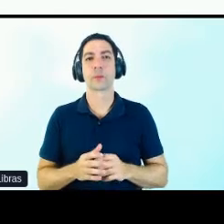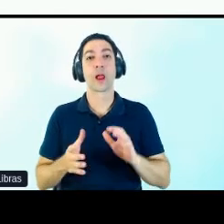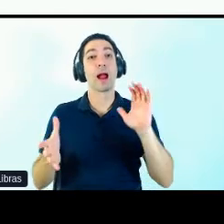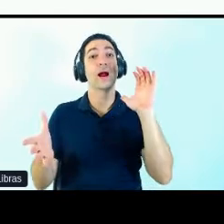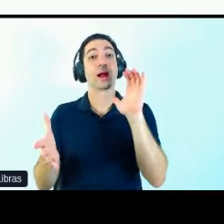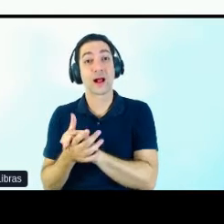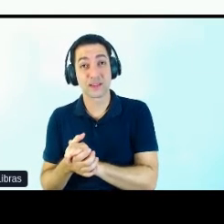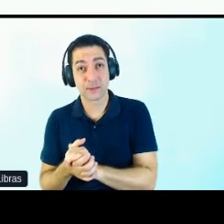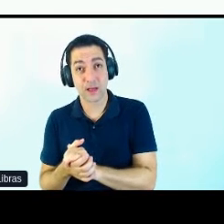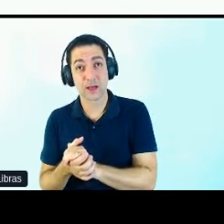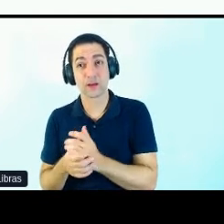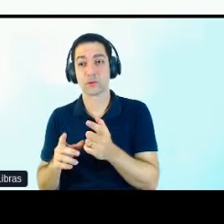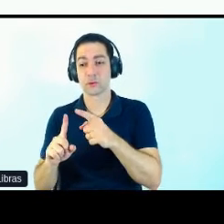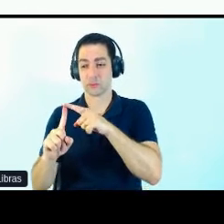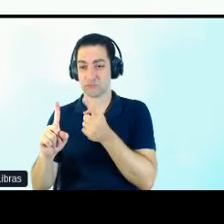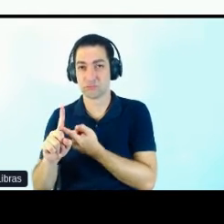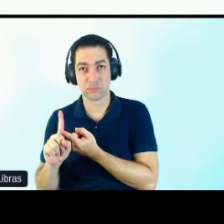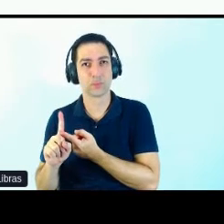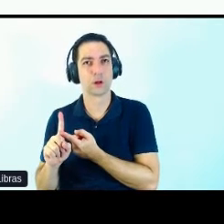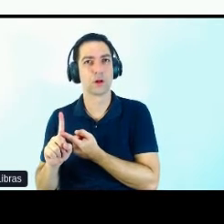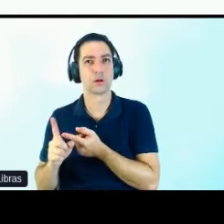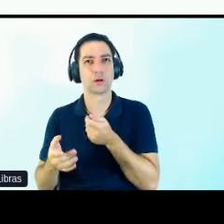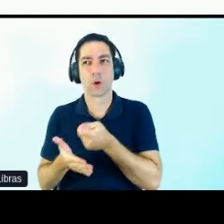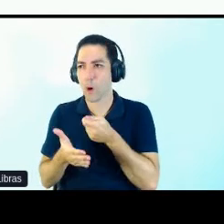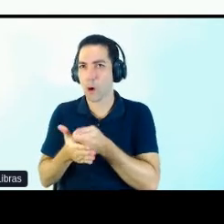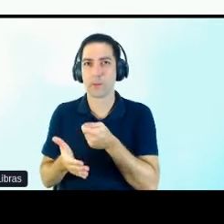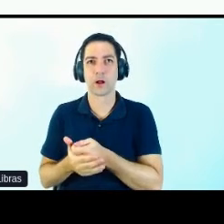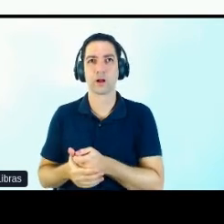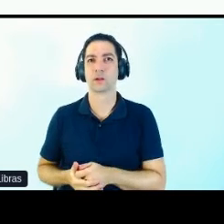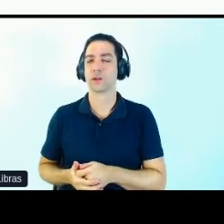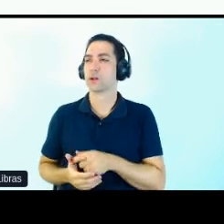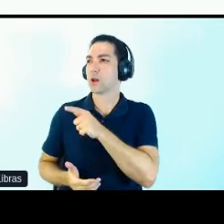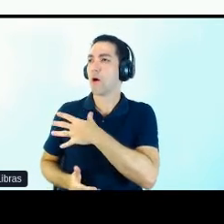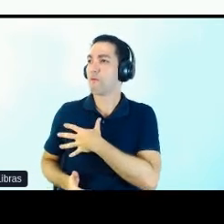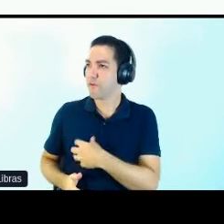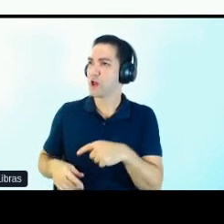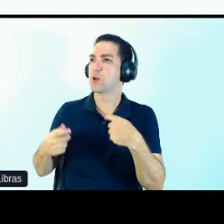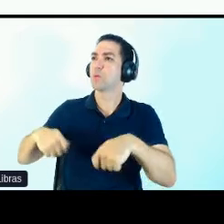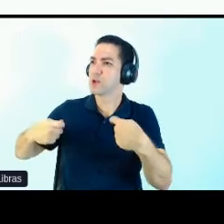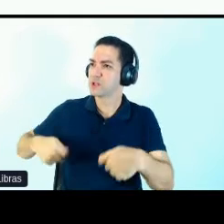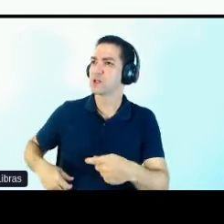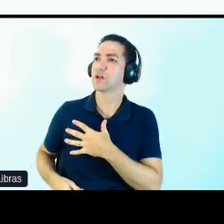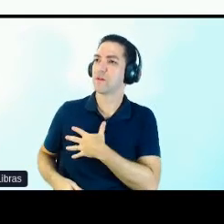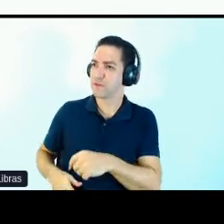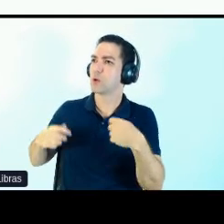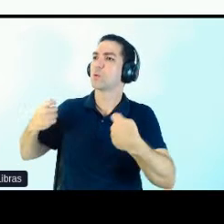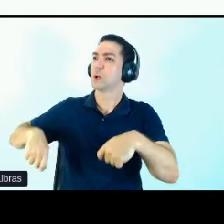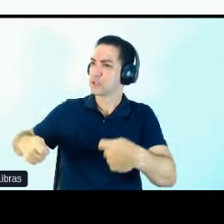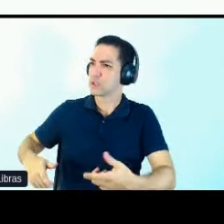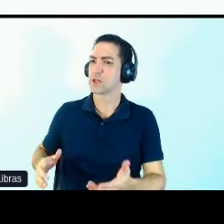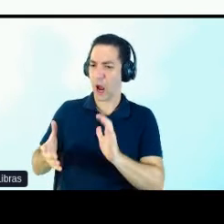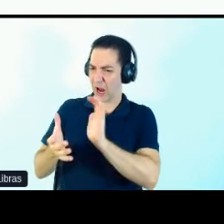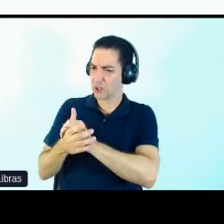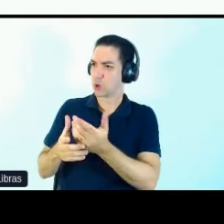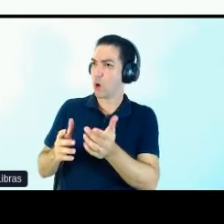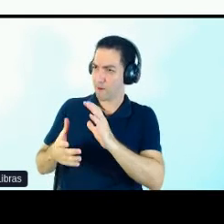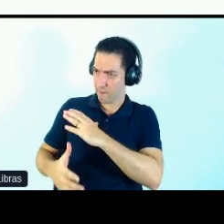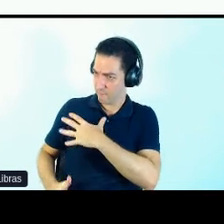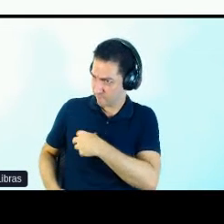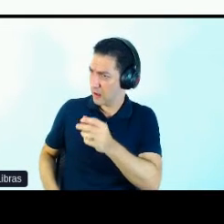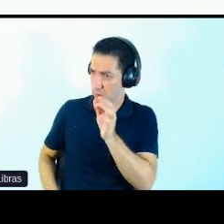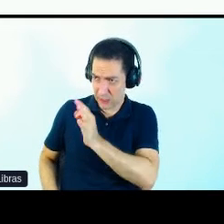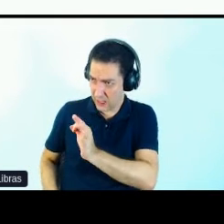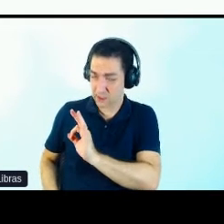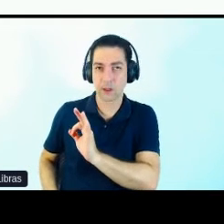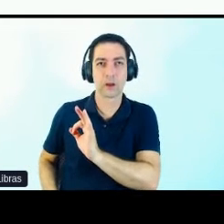das mulheres sobre isso, enquanto que para os homens o foco é sempre na carreira. Então, a gente acredita e ressalta que